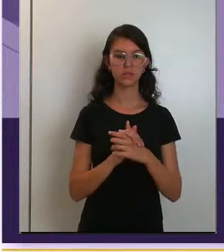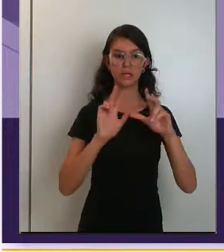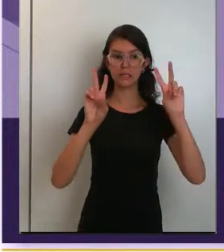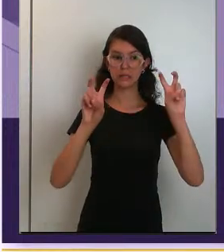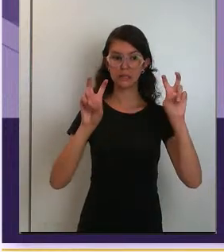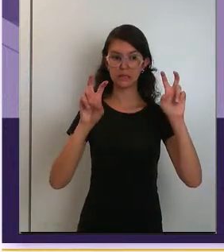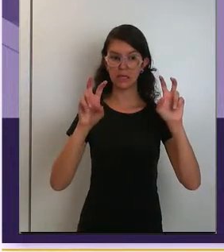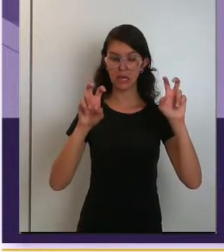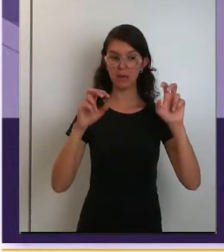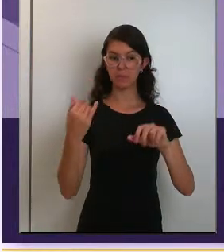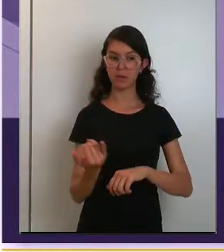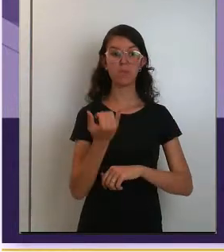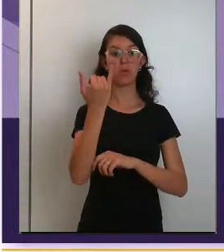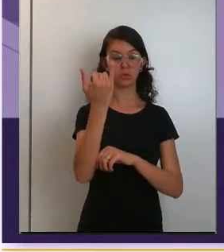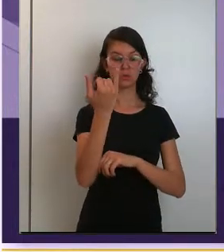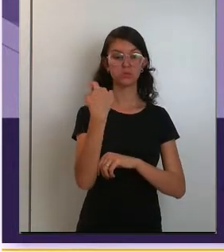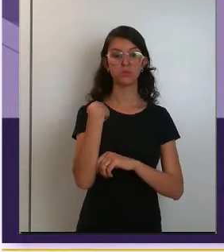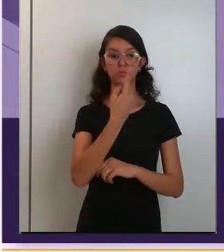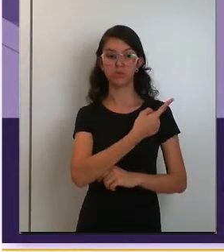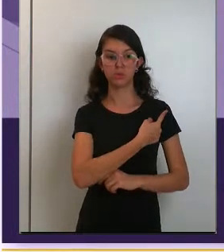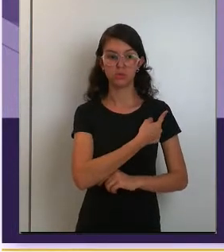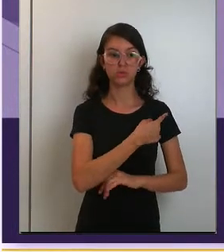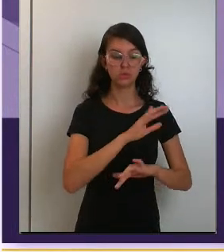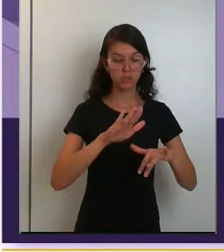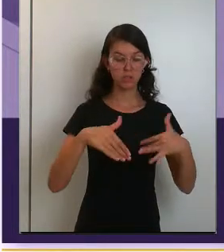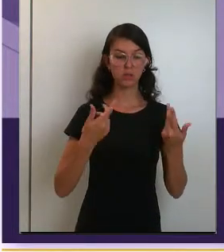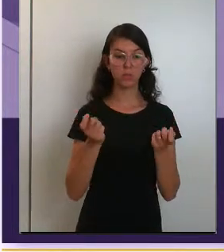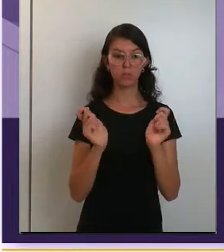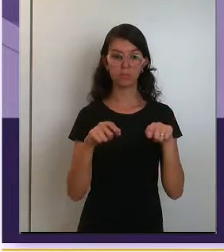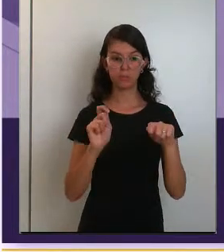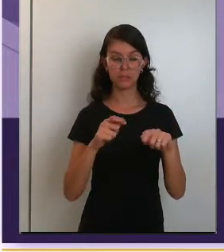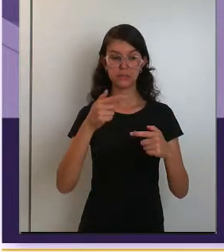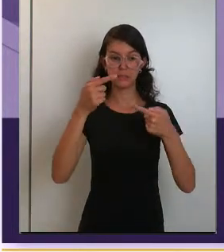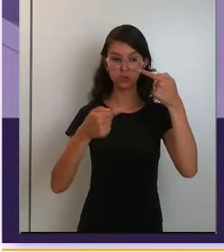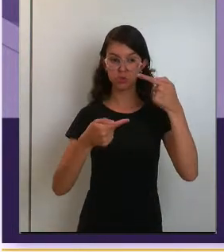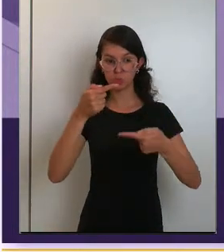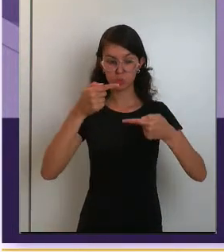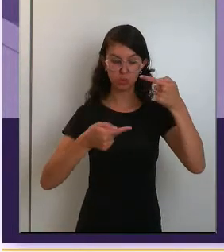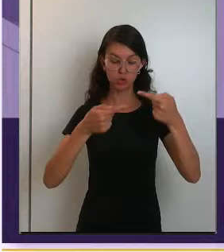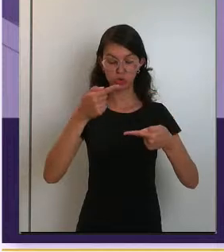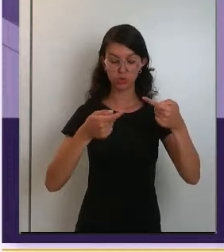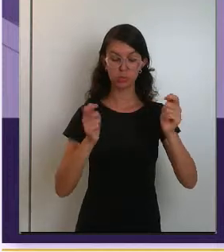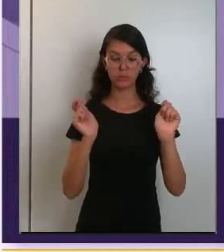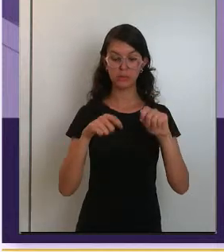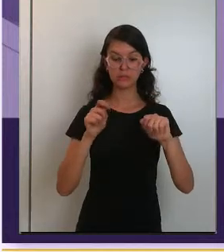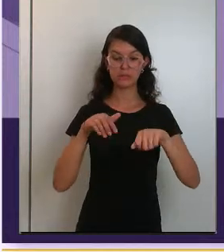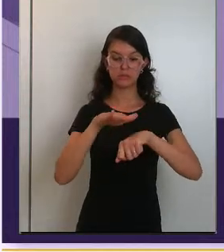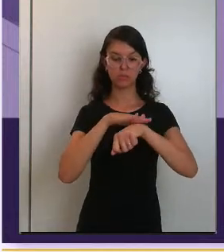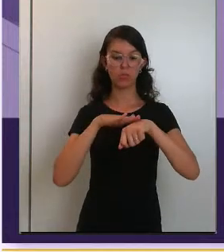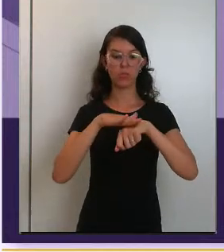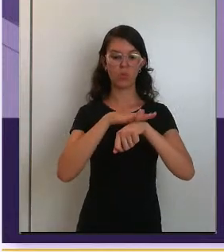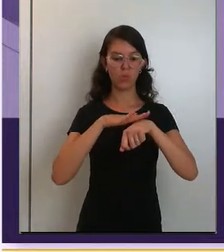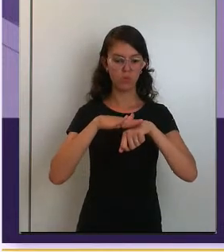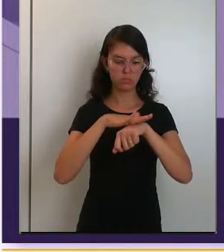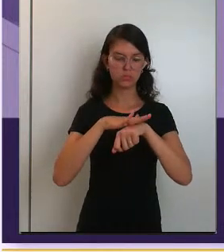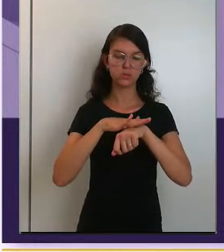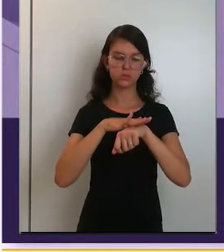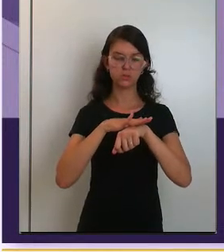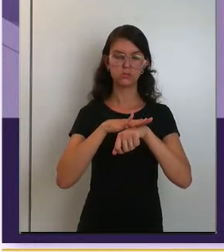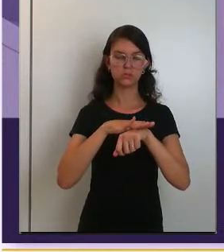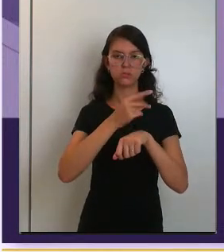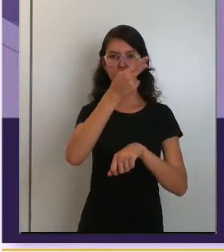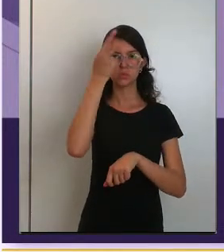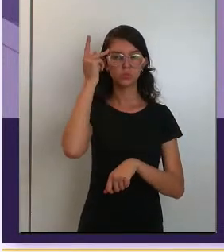muito latente na nossa sociedade, é um tema que precisa ser discutido, que precisa ser conversado, para que as pessoas tomem